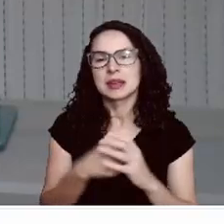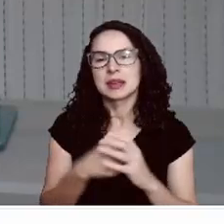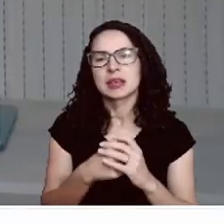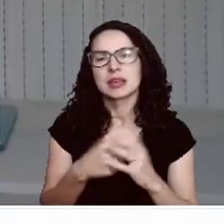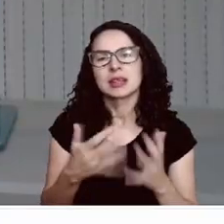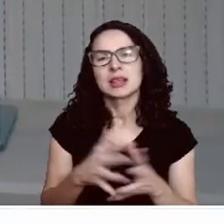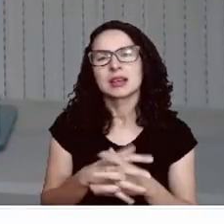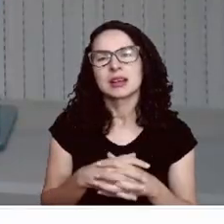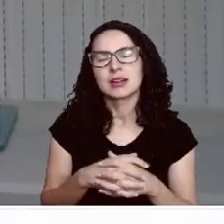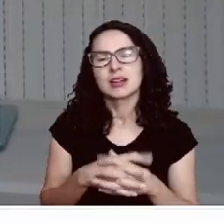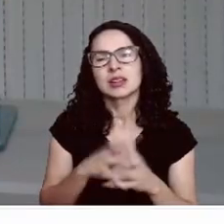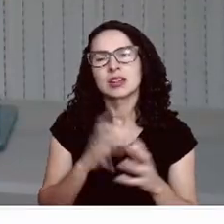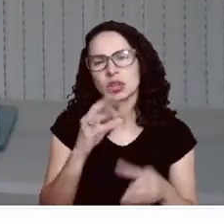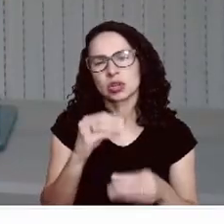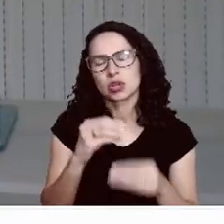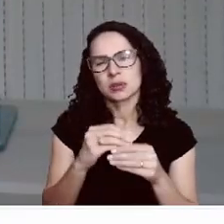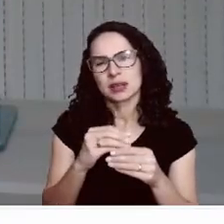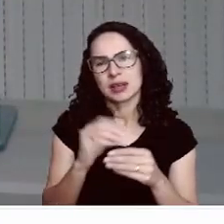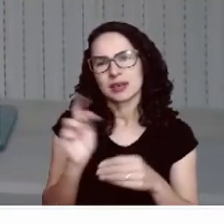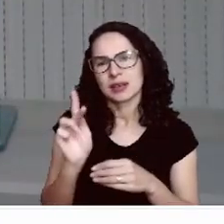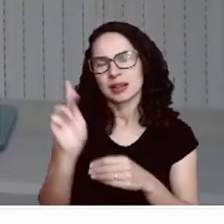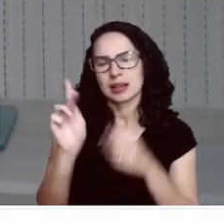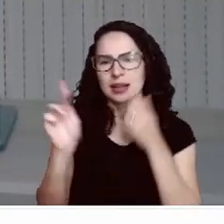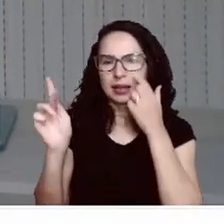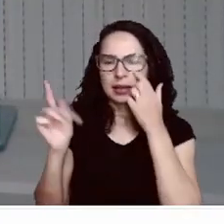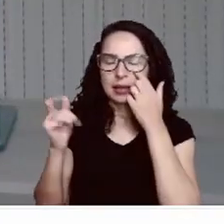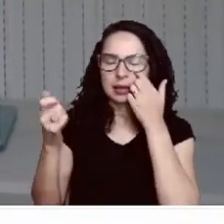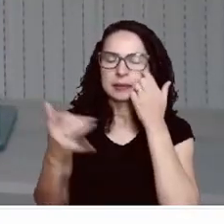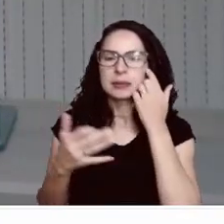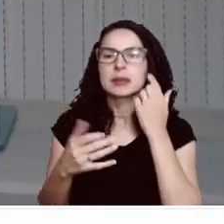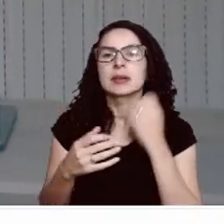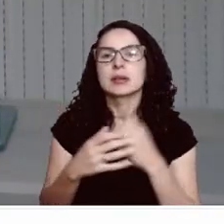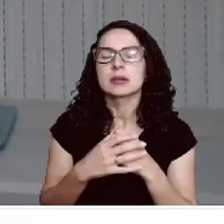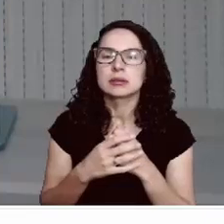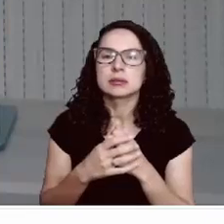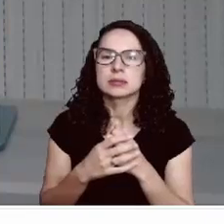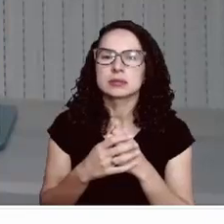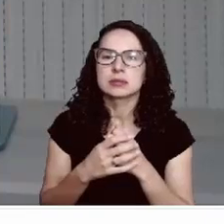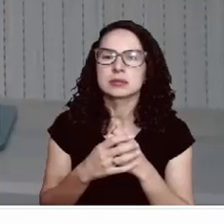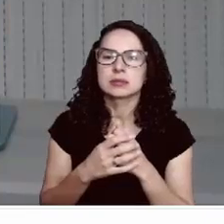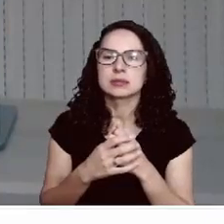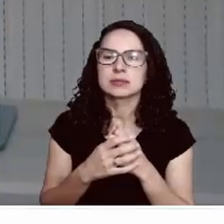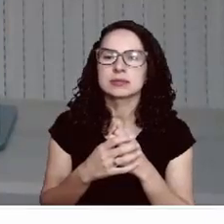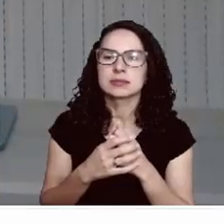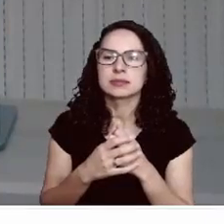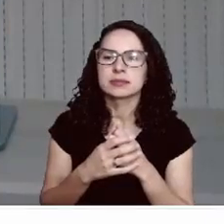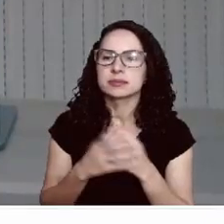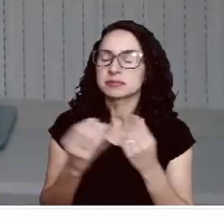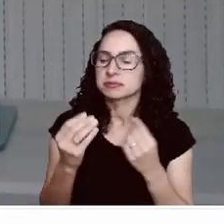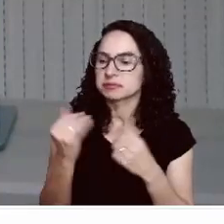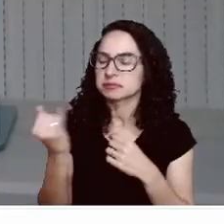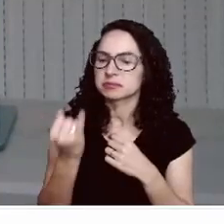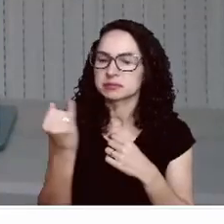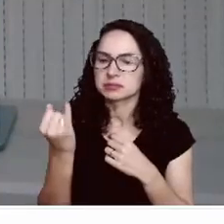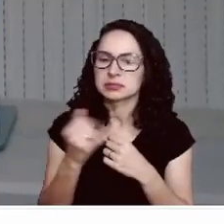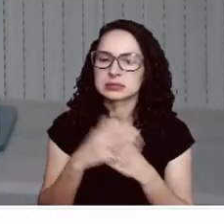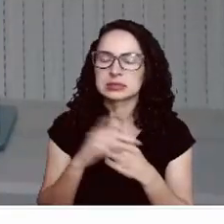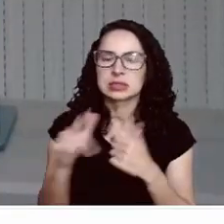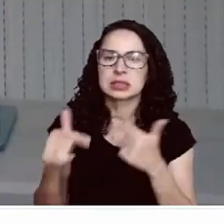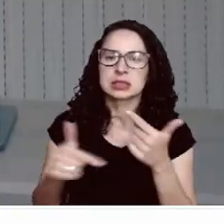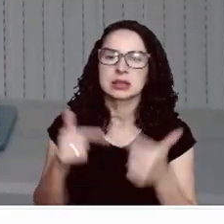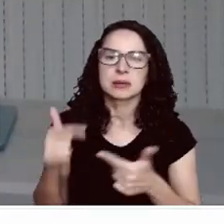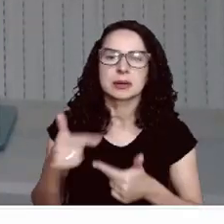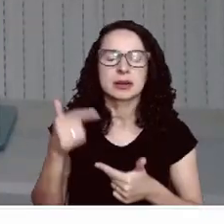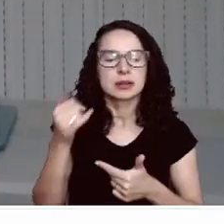só complementar o que o Cacá falou, que eu acredito que é muito interessante, sobre esse trabalho de prevenção, né? E